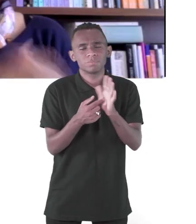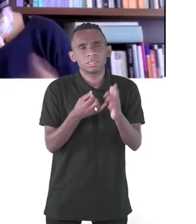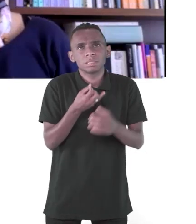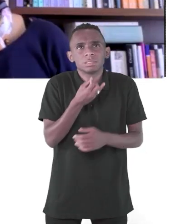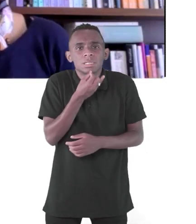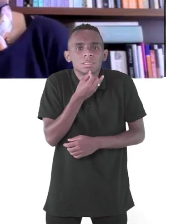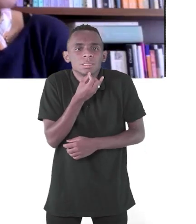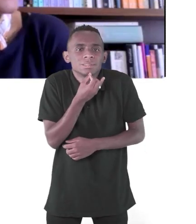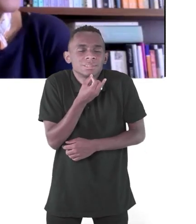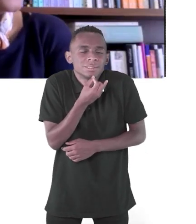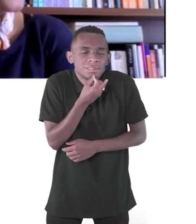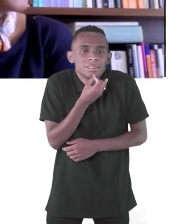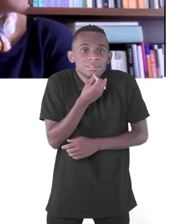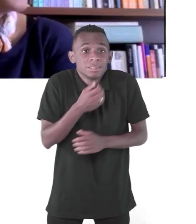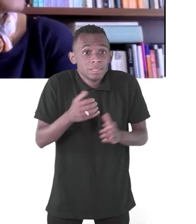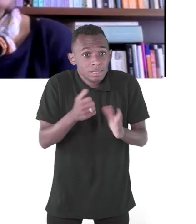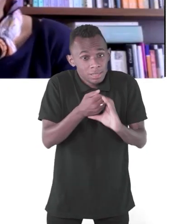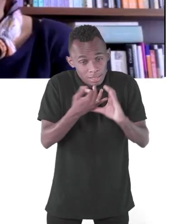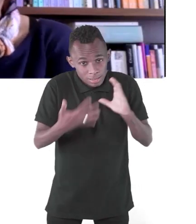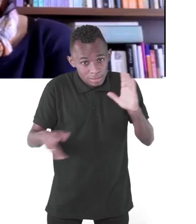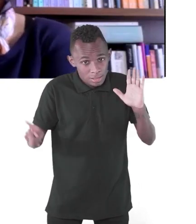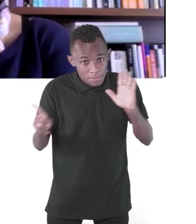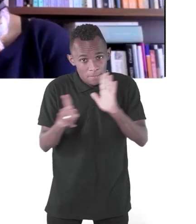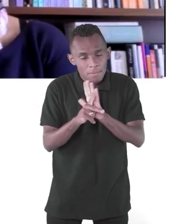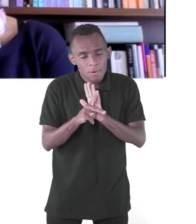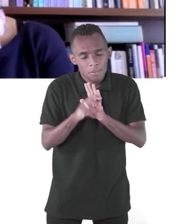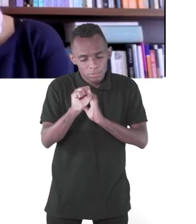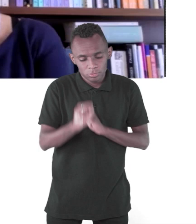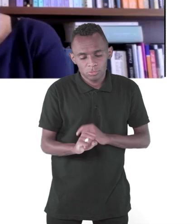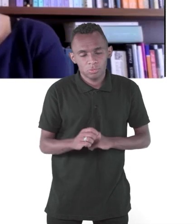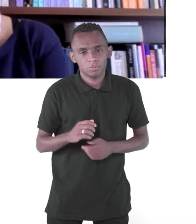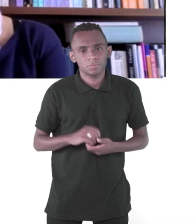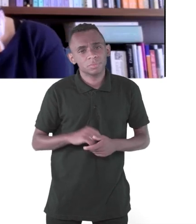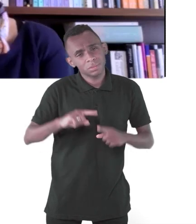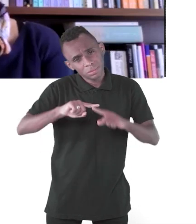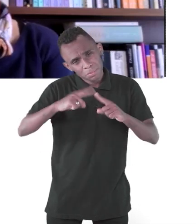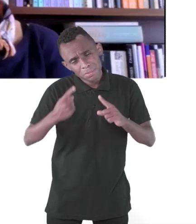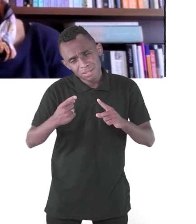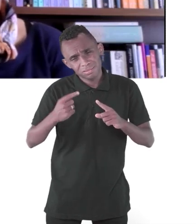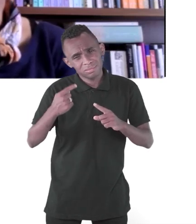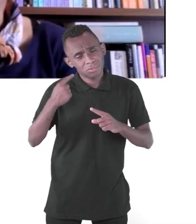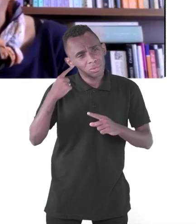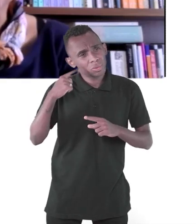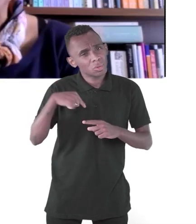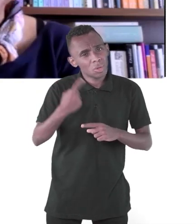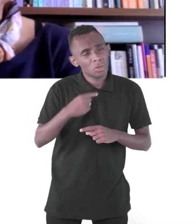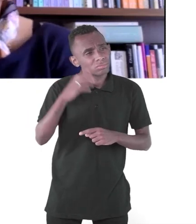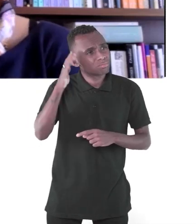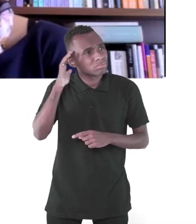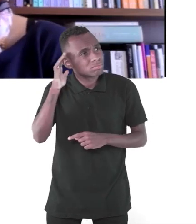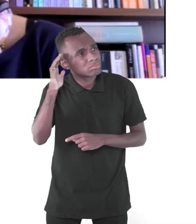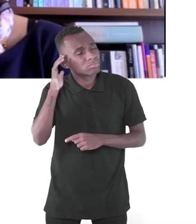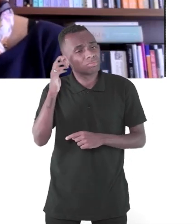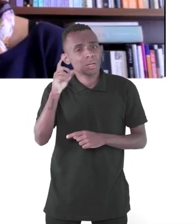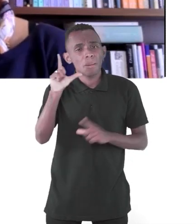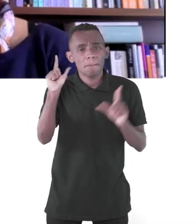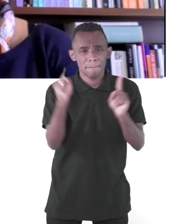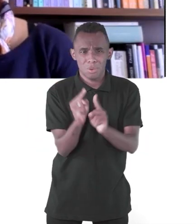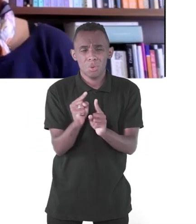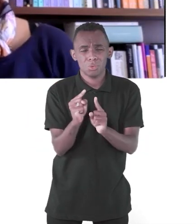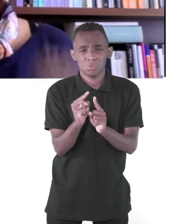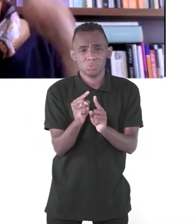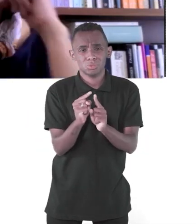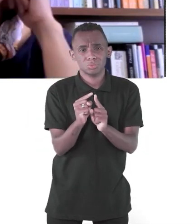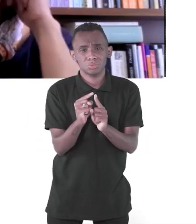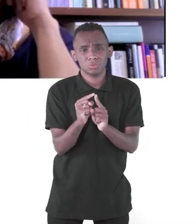melancolia que é meio clássica dali, assim. Mas a gente ouve pouco, né? Eu acho também